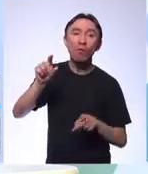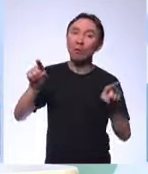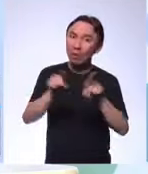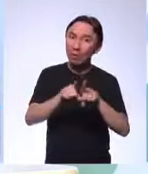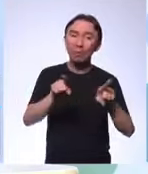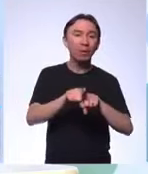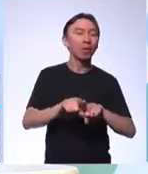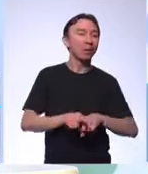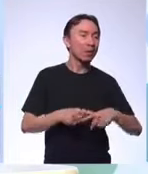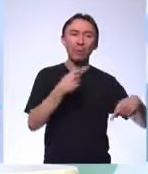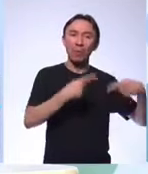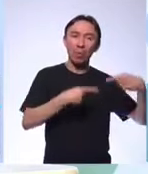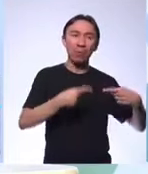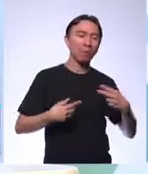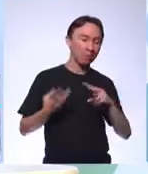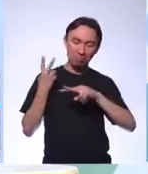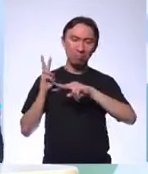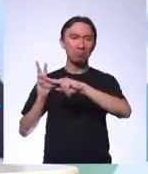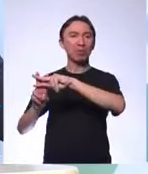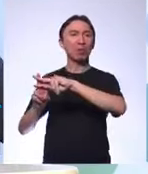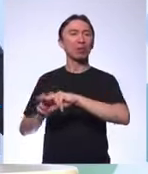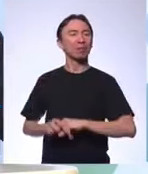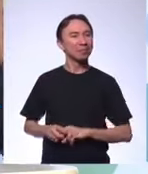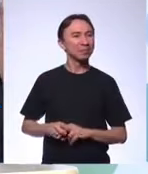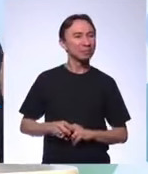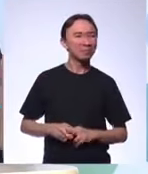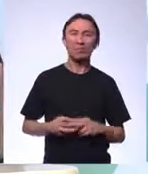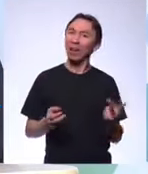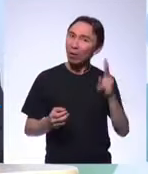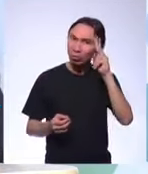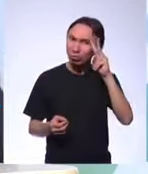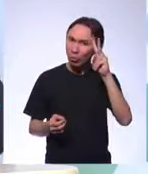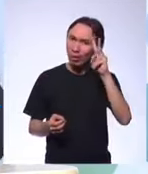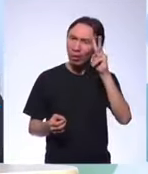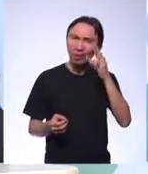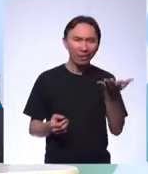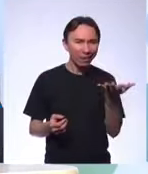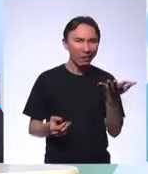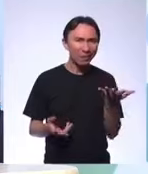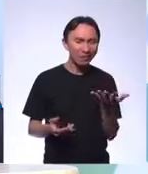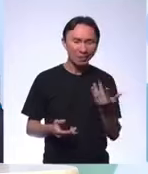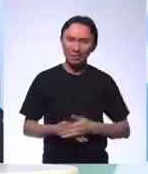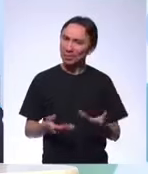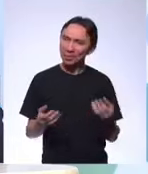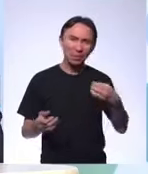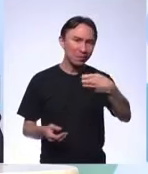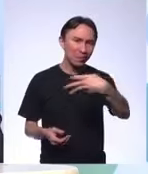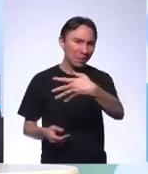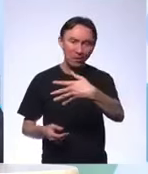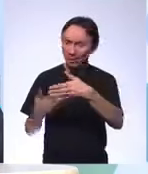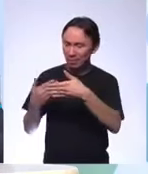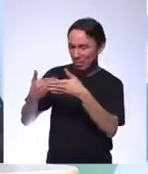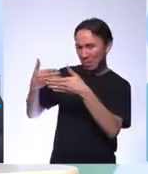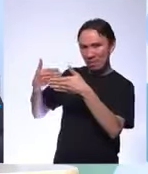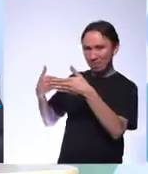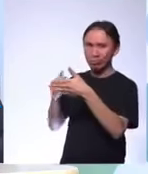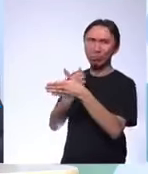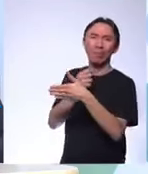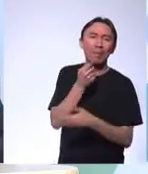uma história, uma história contemporânea, está bem pertinho de nós aí. E